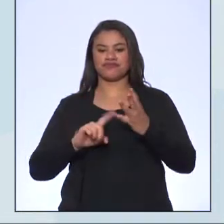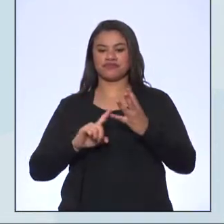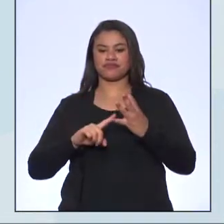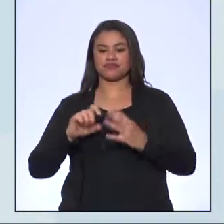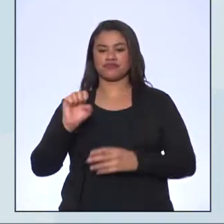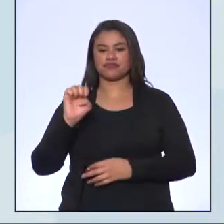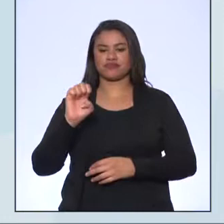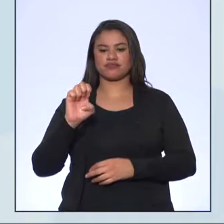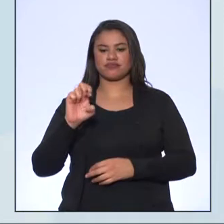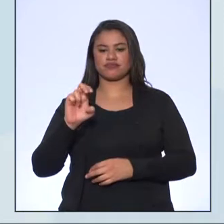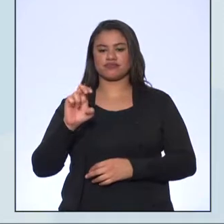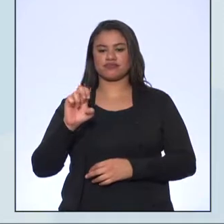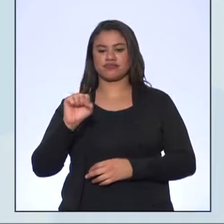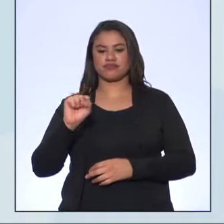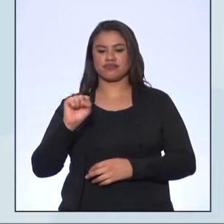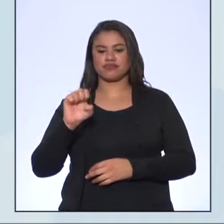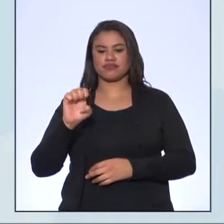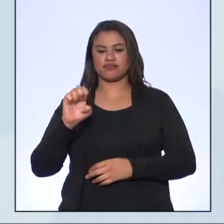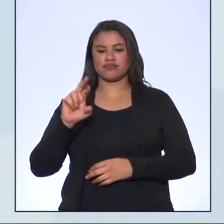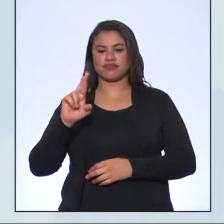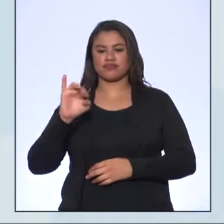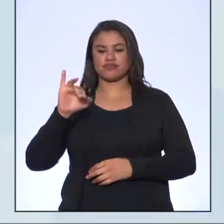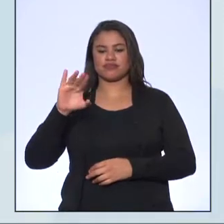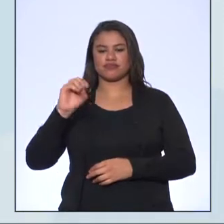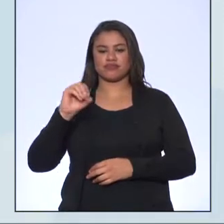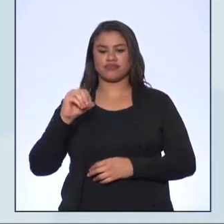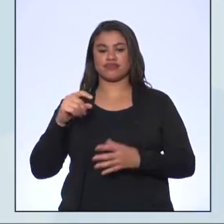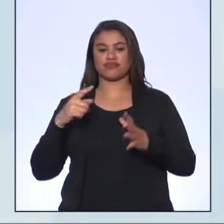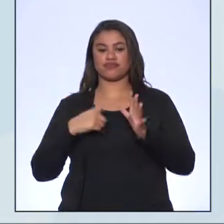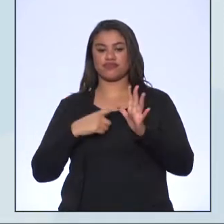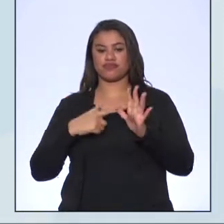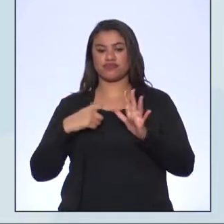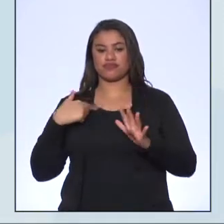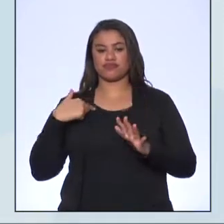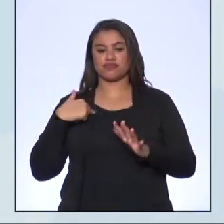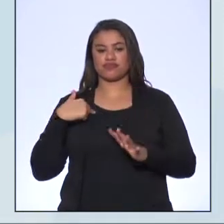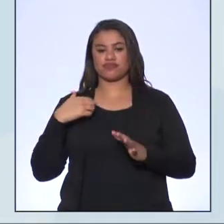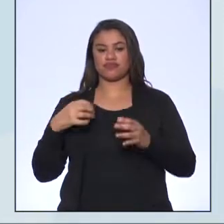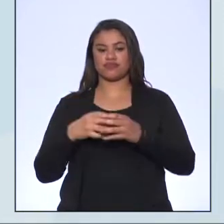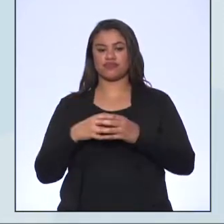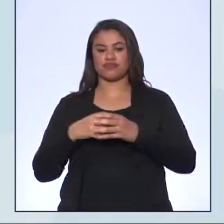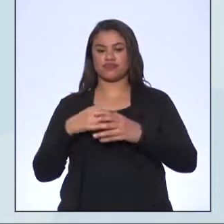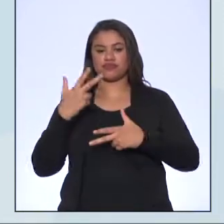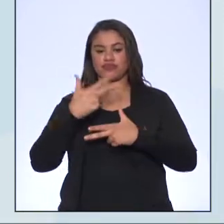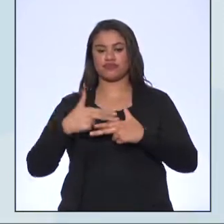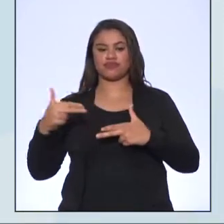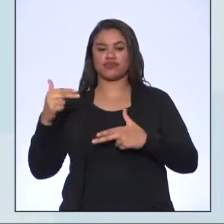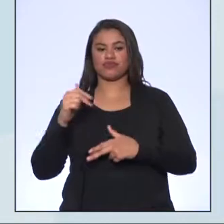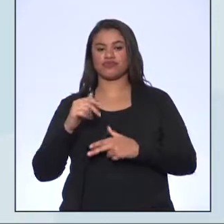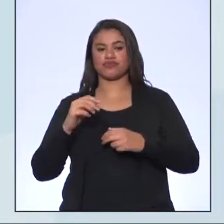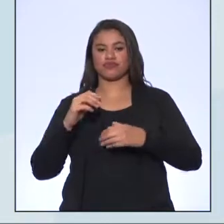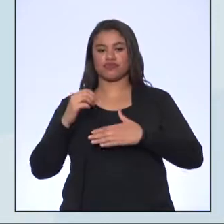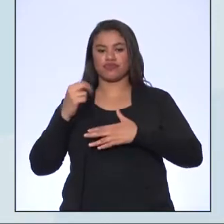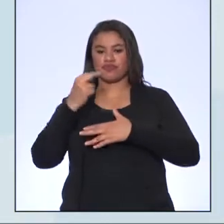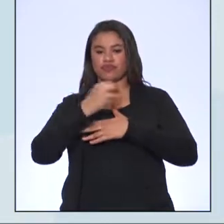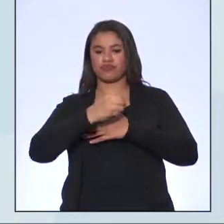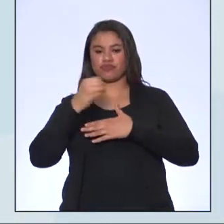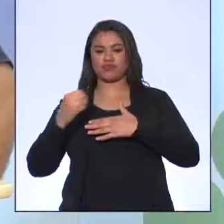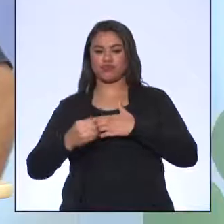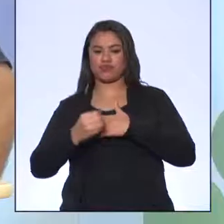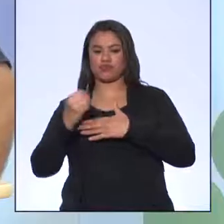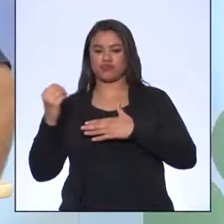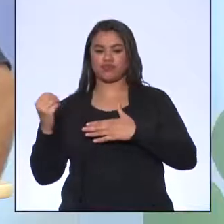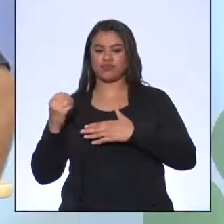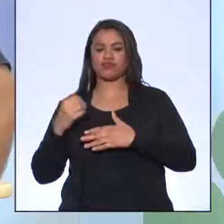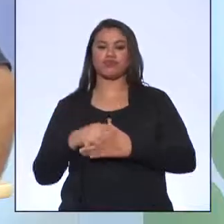da equipe do Centro de Mídias de Geografia, Antônio Russo Júnior. Para continuar com essa aula que nós temos